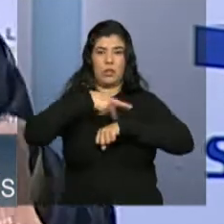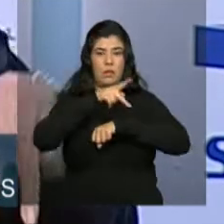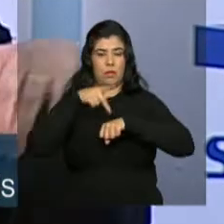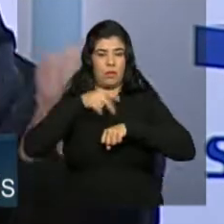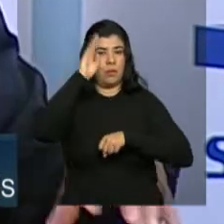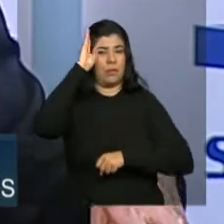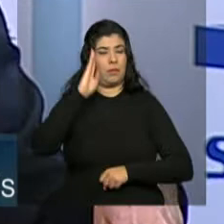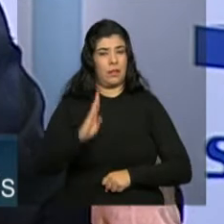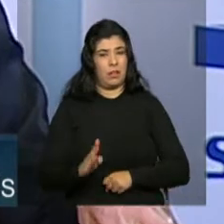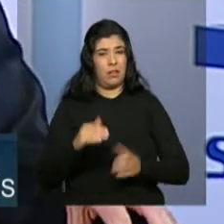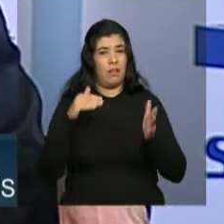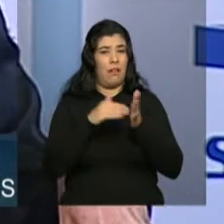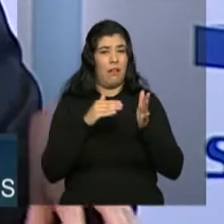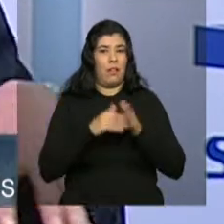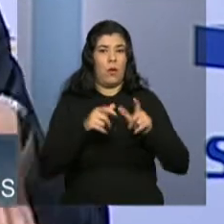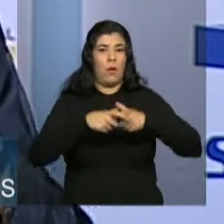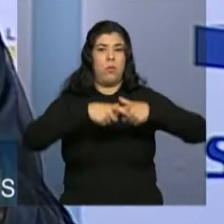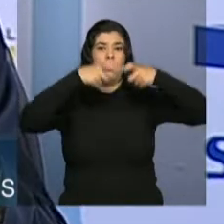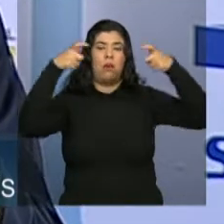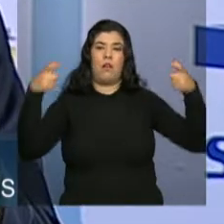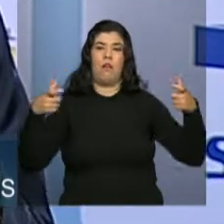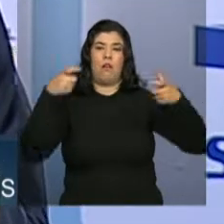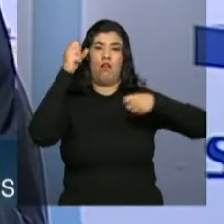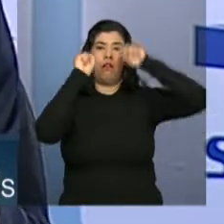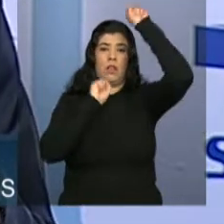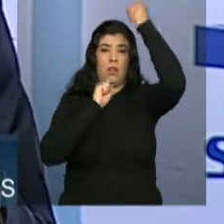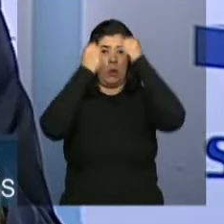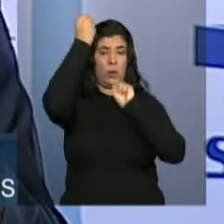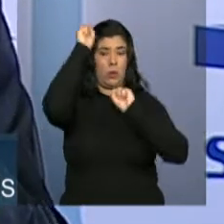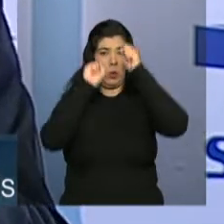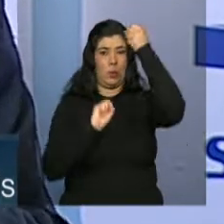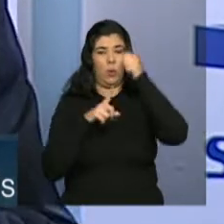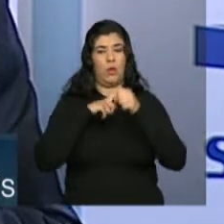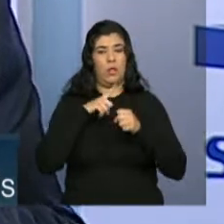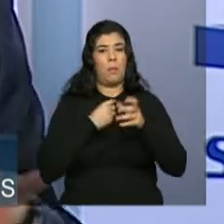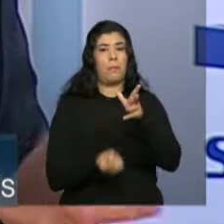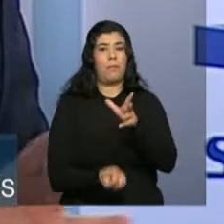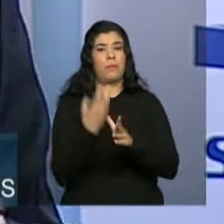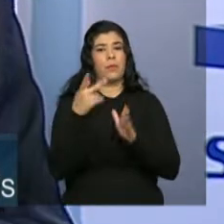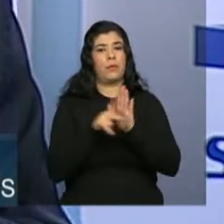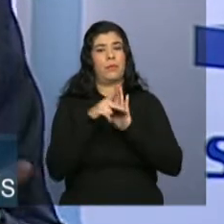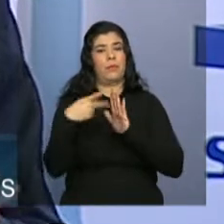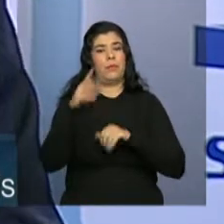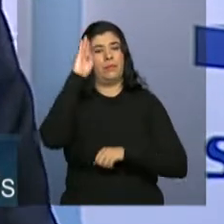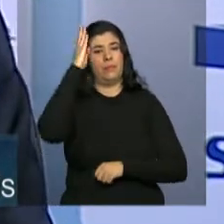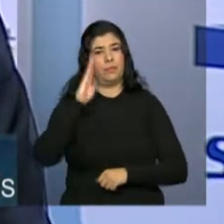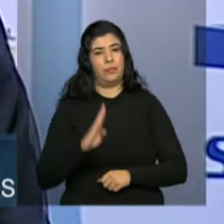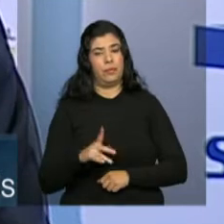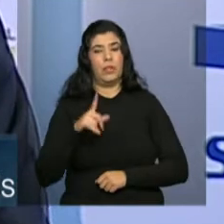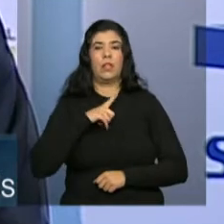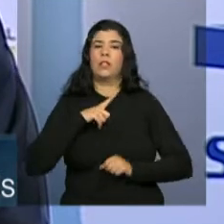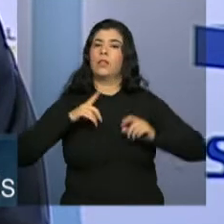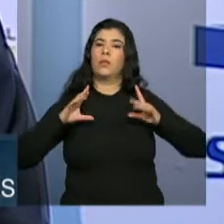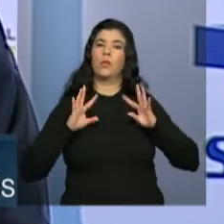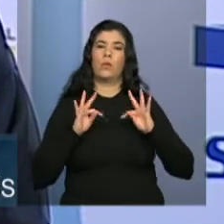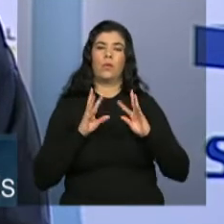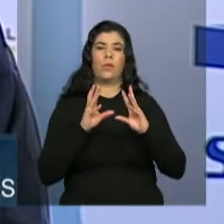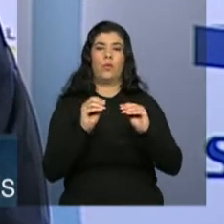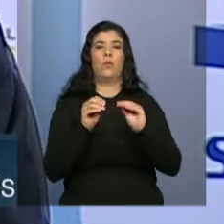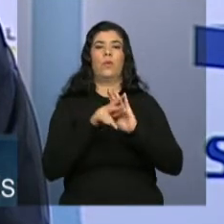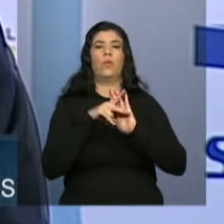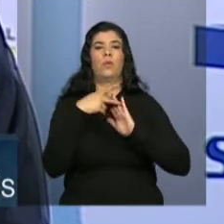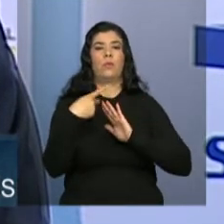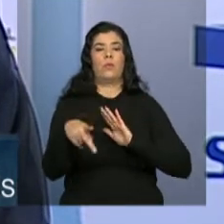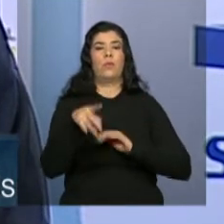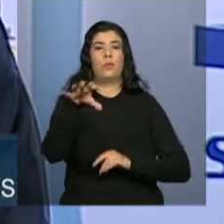brasileiras até grandes indústrias nacionais que têm é fabricado aqui no Brasil fez a nós tivemos contribuições aí de todo de